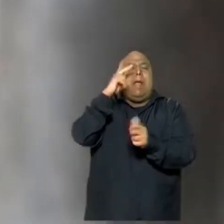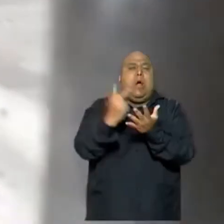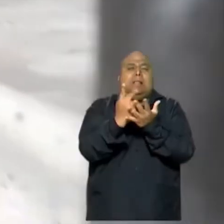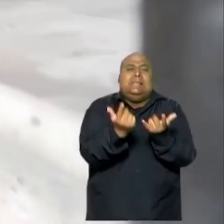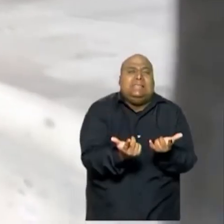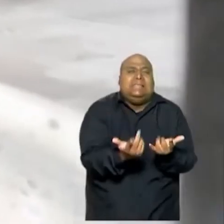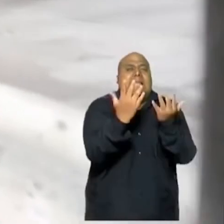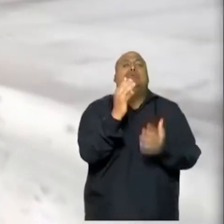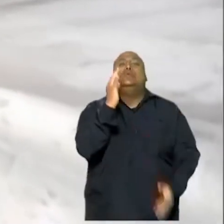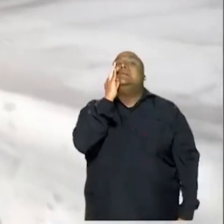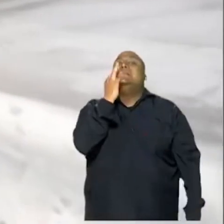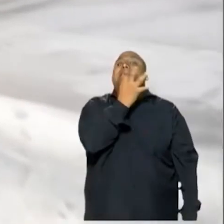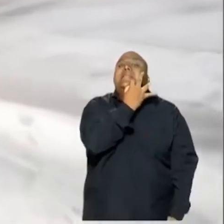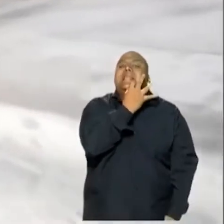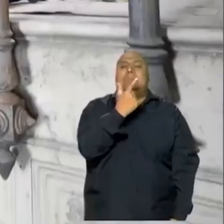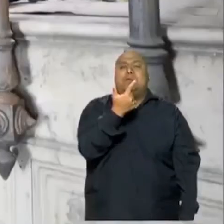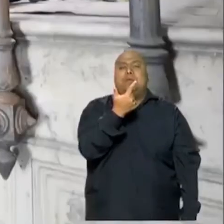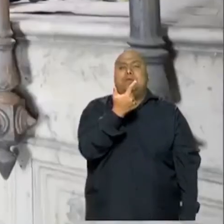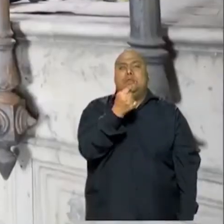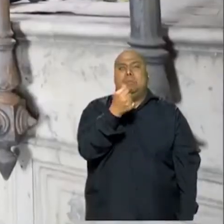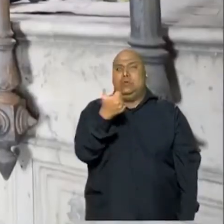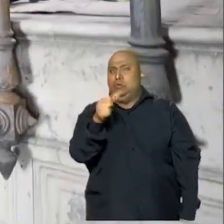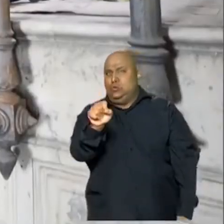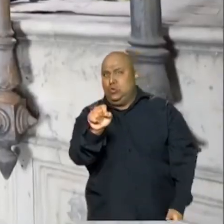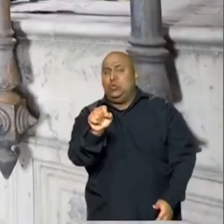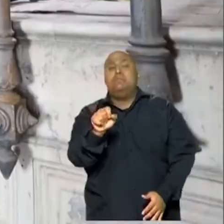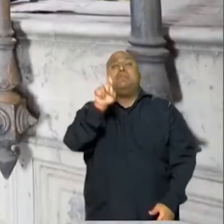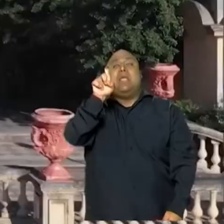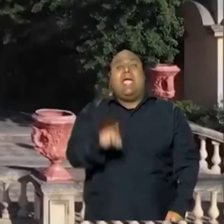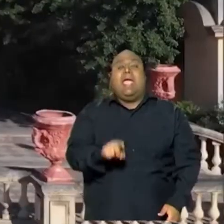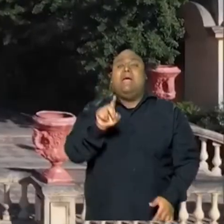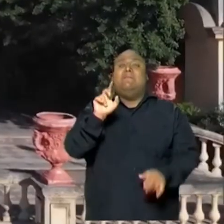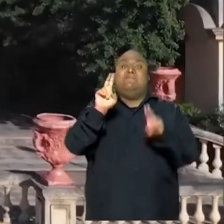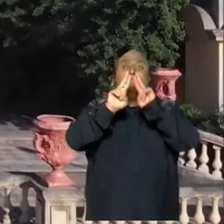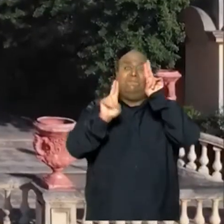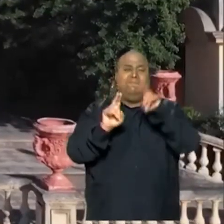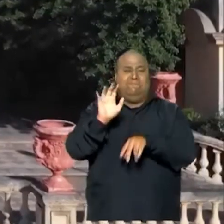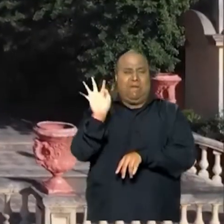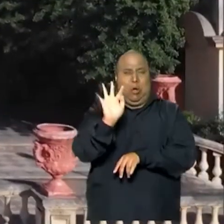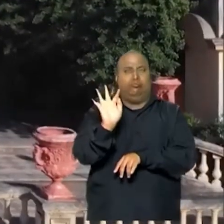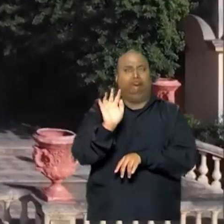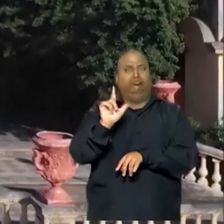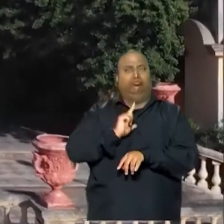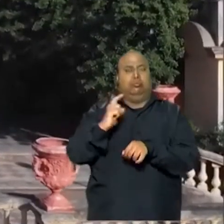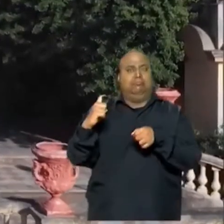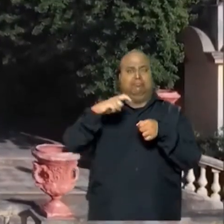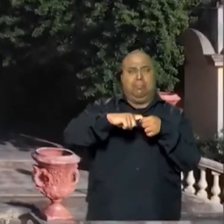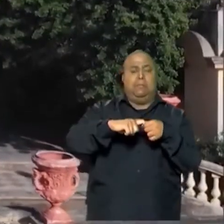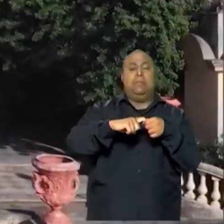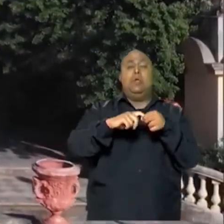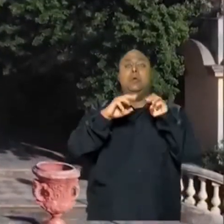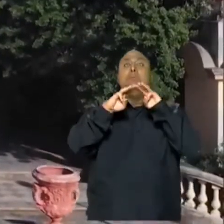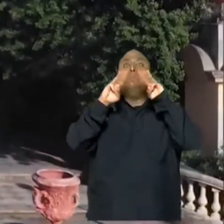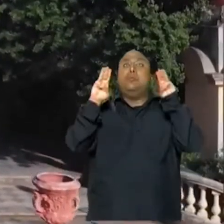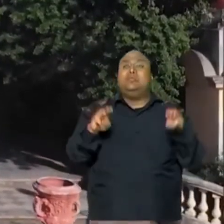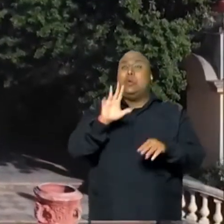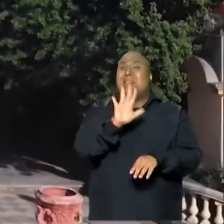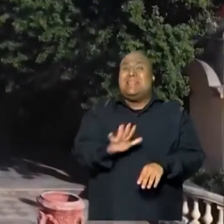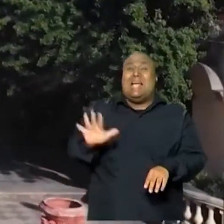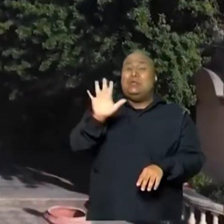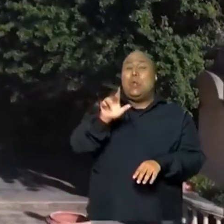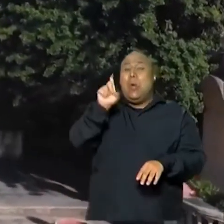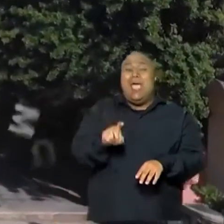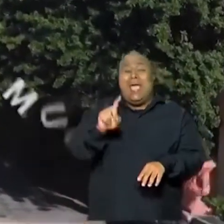incêndio de setembro de 2018. Ligado à Universidade Federal do Rio de Janeiro, o Museu Nacional é a mais antiga